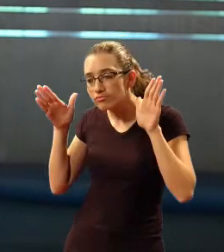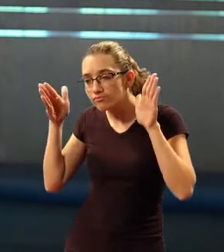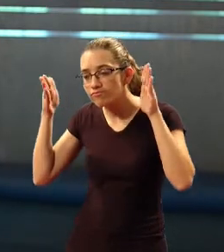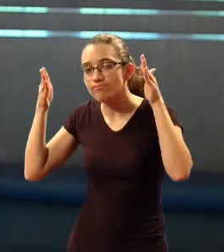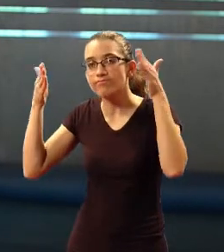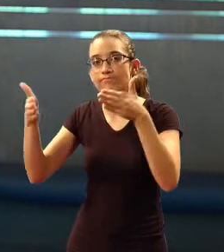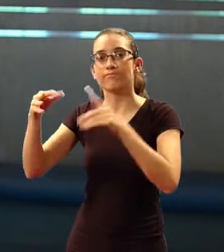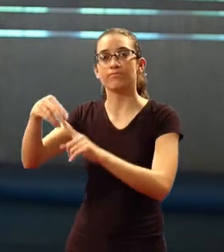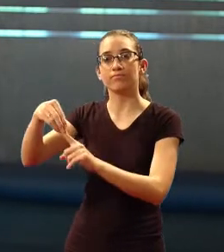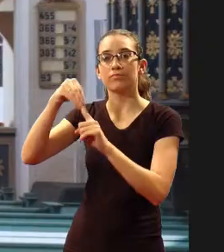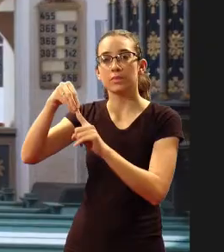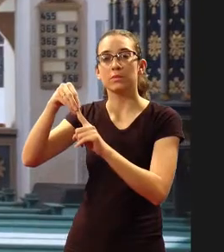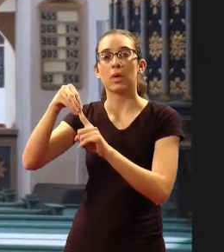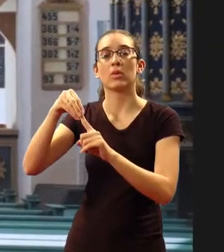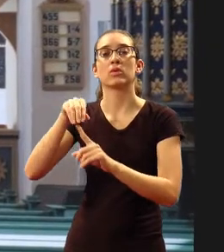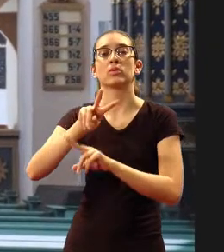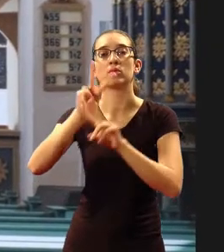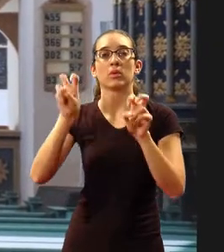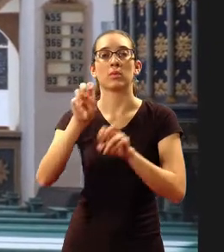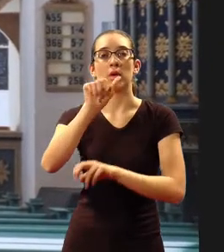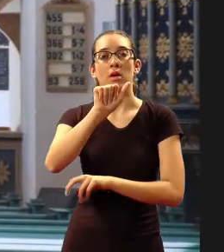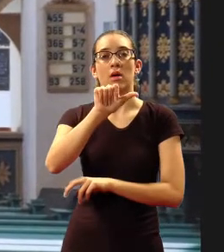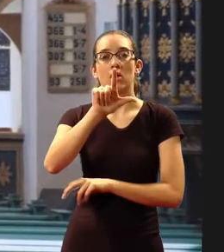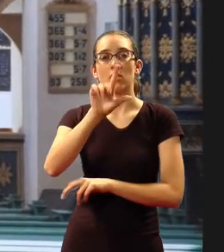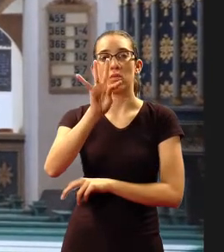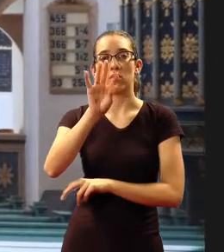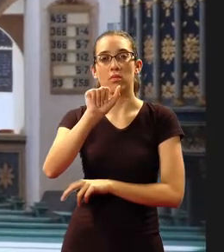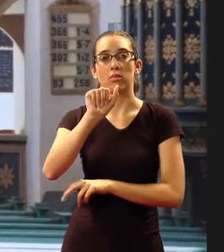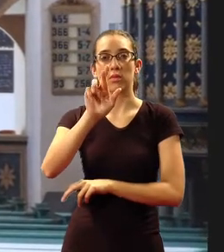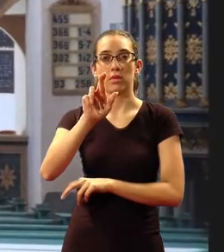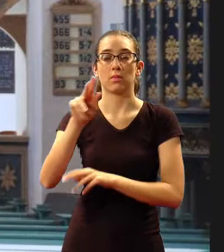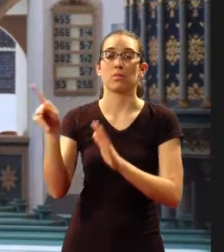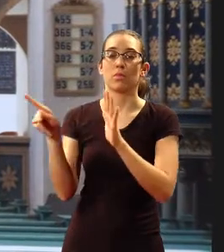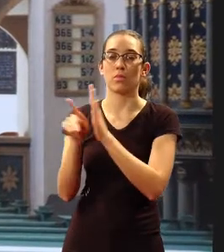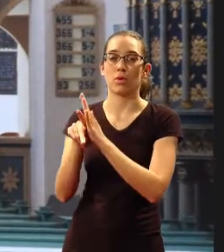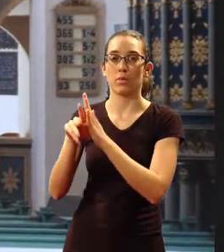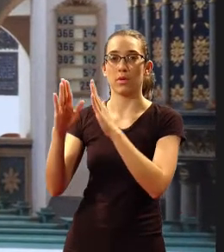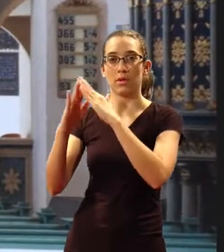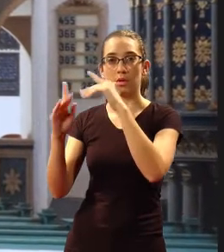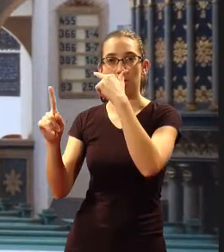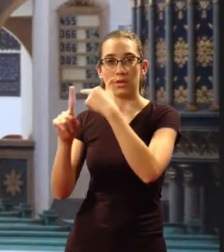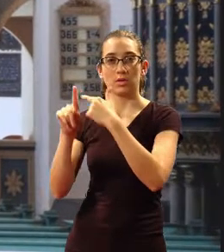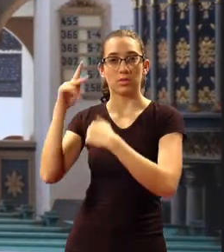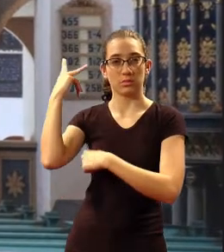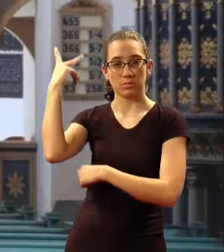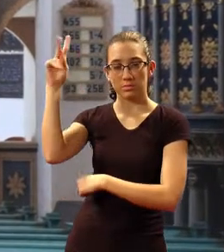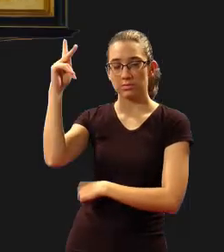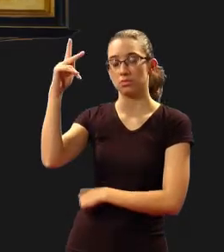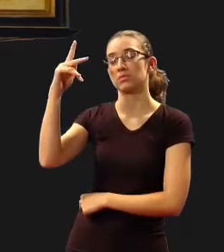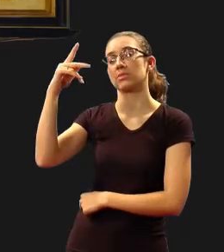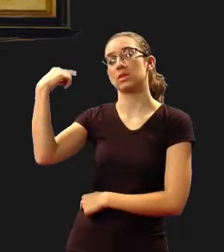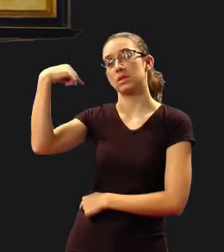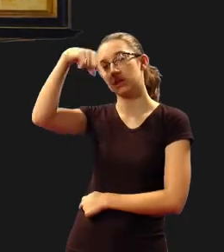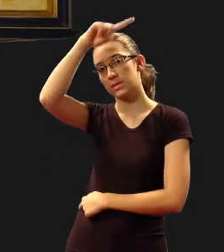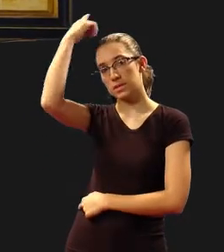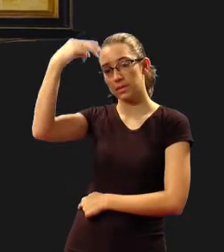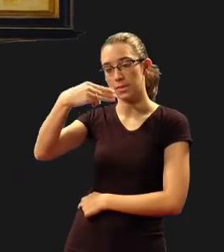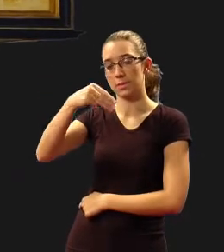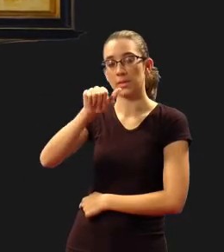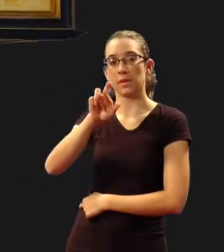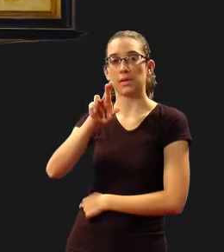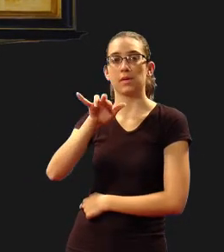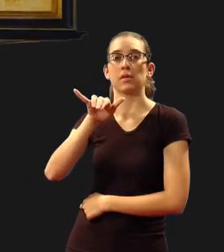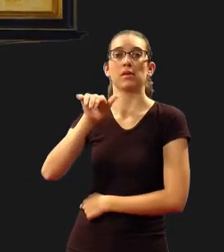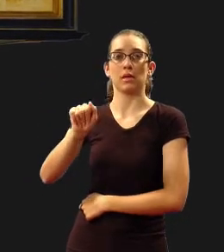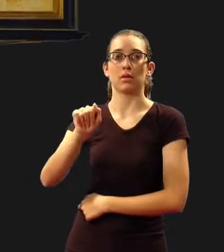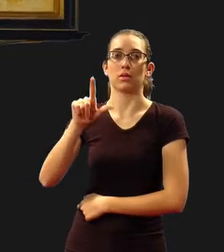ocupar especificamente com o altar da Igreja de Santa Maria de Wittenberg, que foi